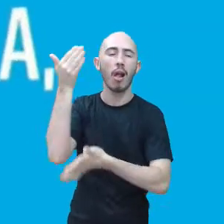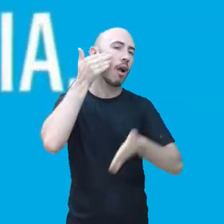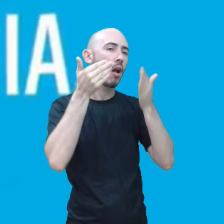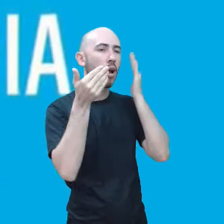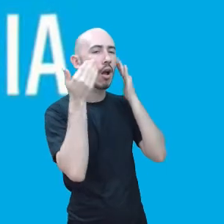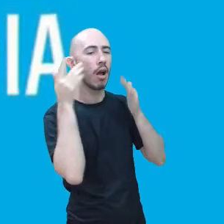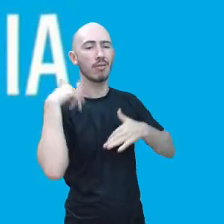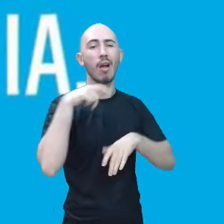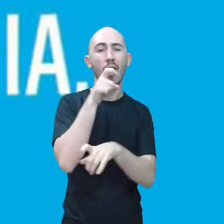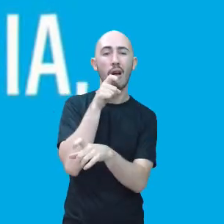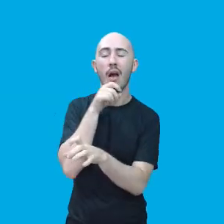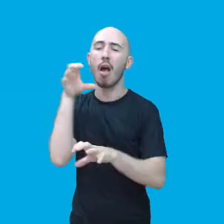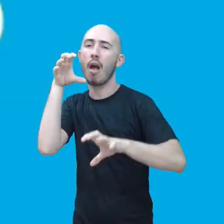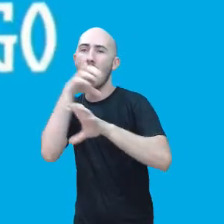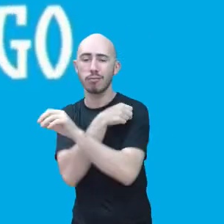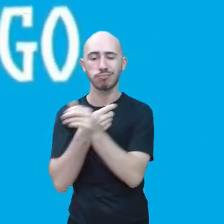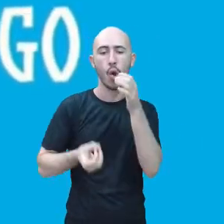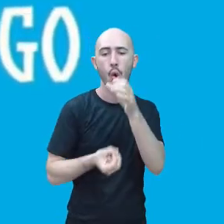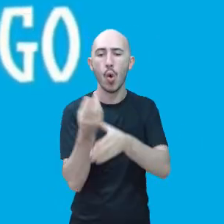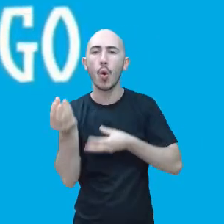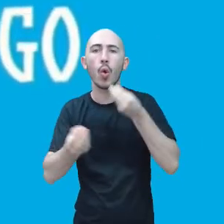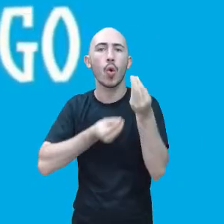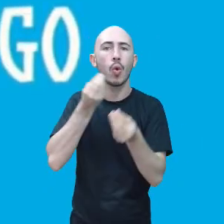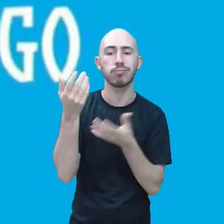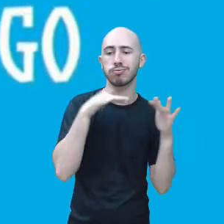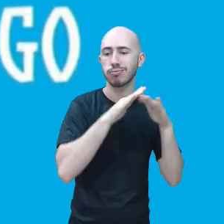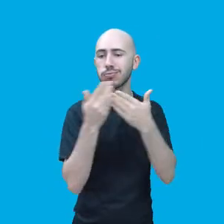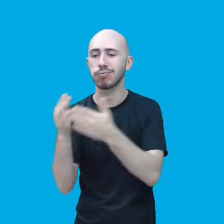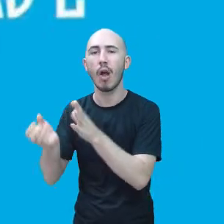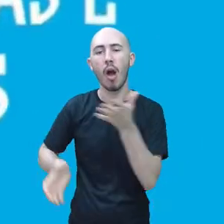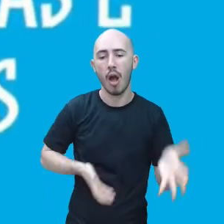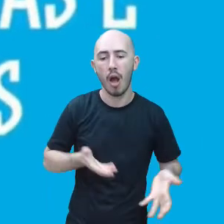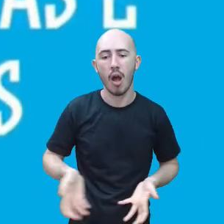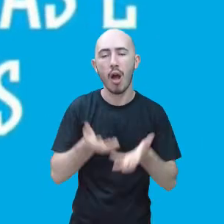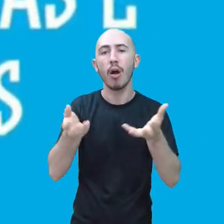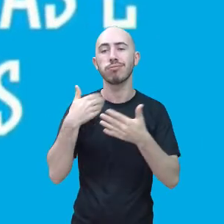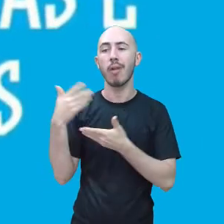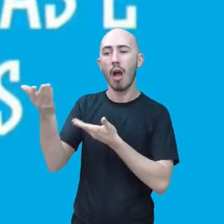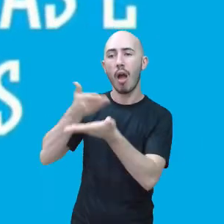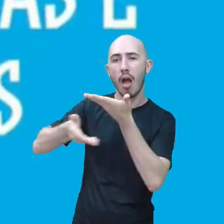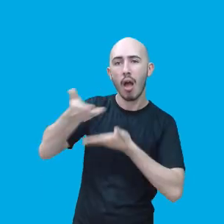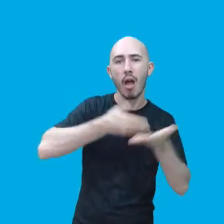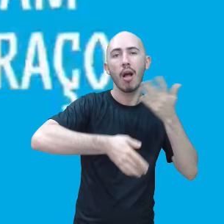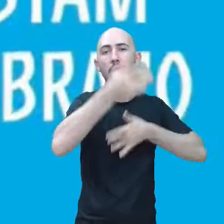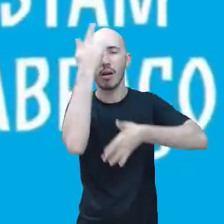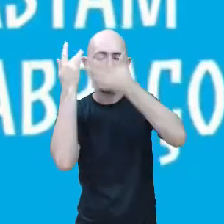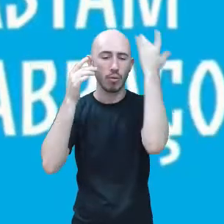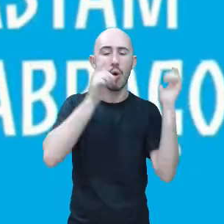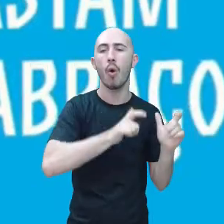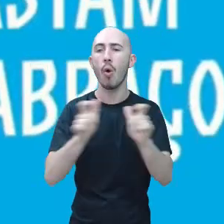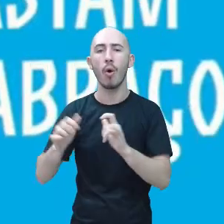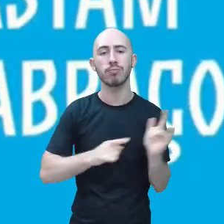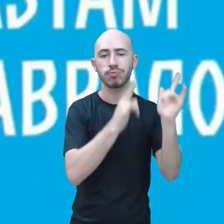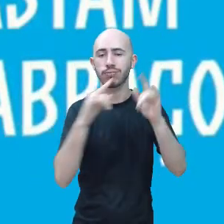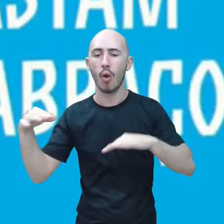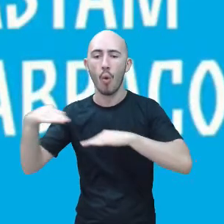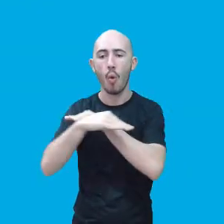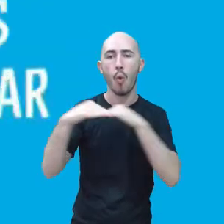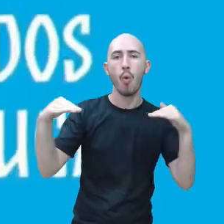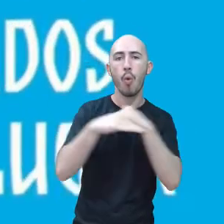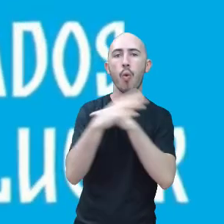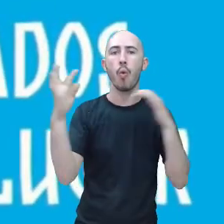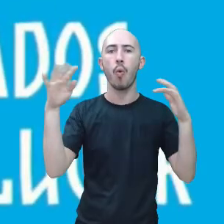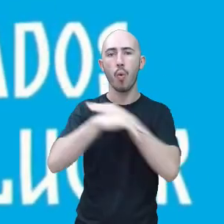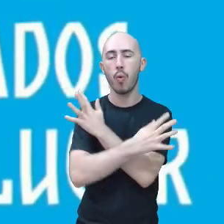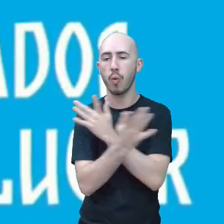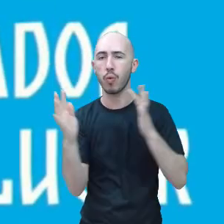frias, nascem a partir da moradia, do ambiente que propicia o diálogo entre pessoas, escolhas, espaços. Prédios e carros contrastam com o abraço